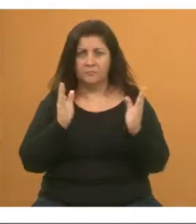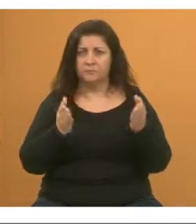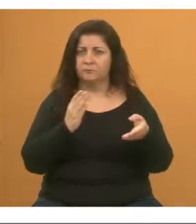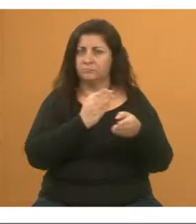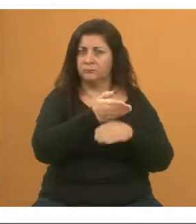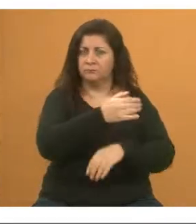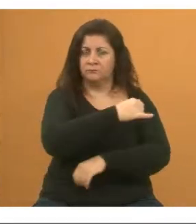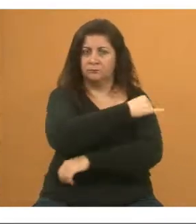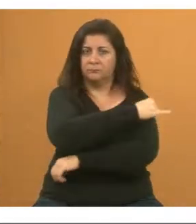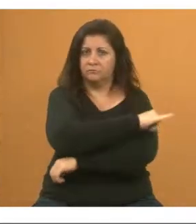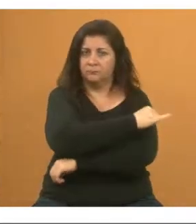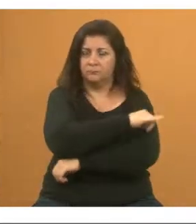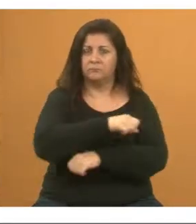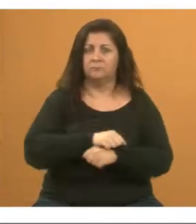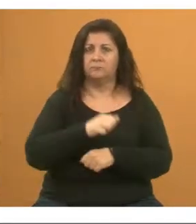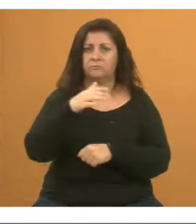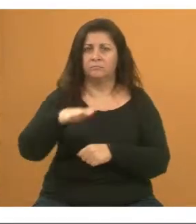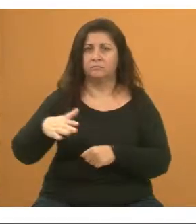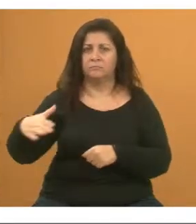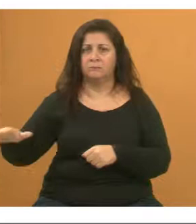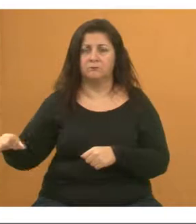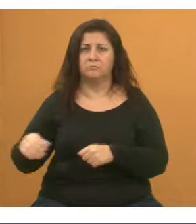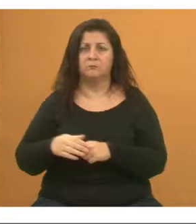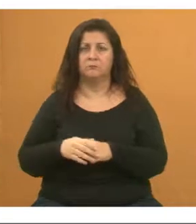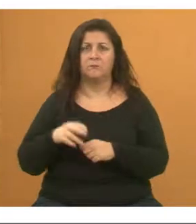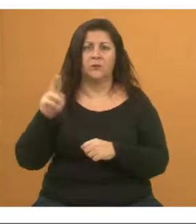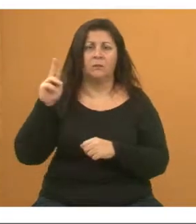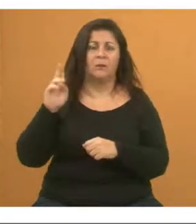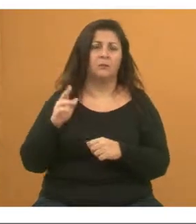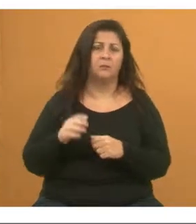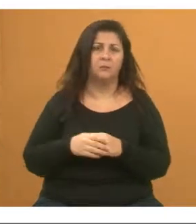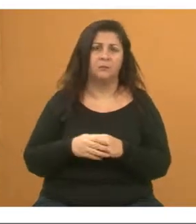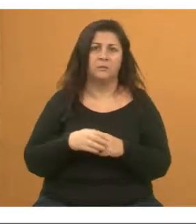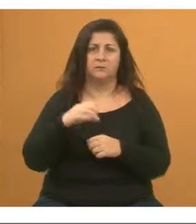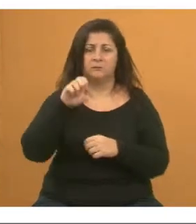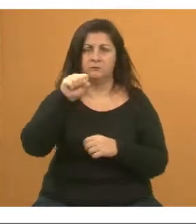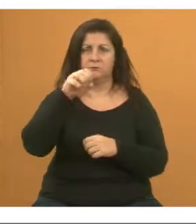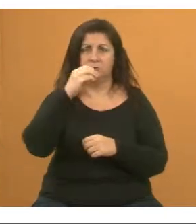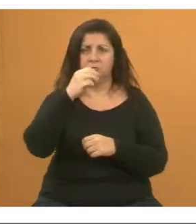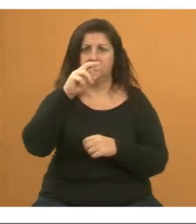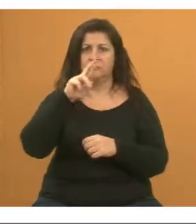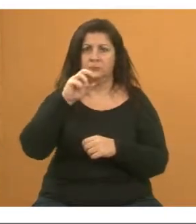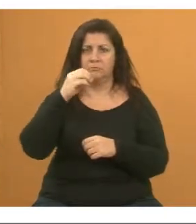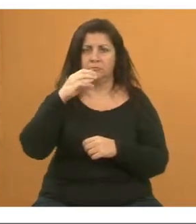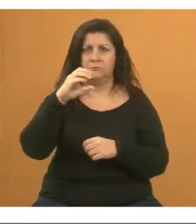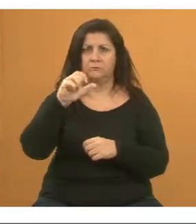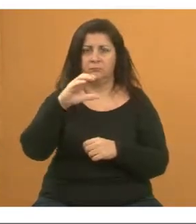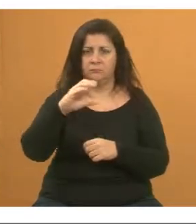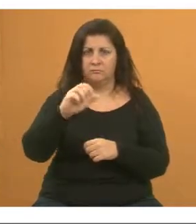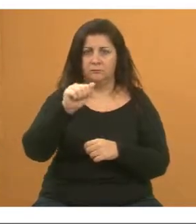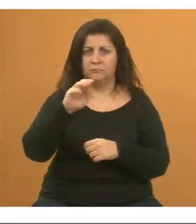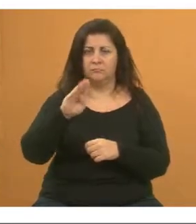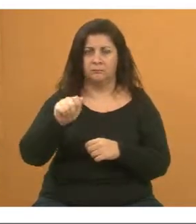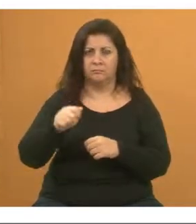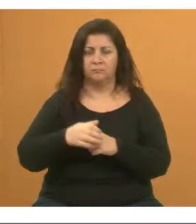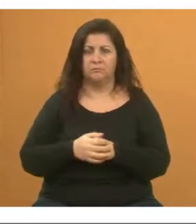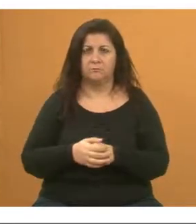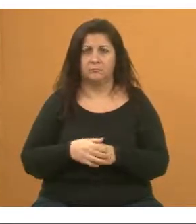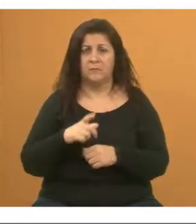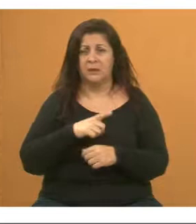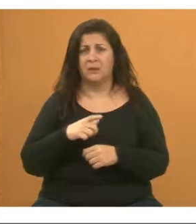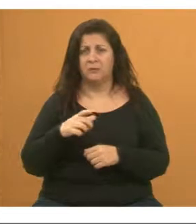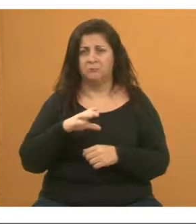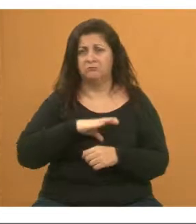de Janeiro, Santos, Ubatuba, Sorocaba. São algumas das cidades, né, que já baniram o canudo